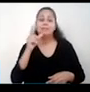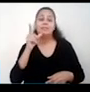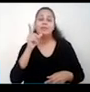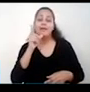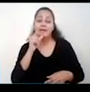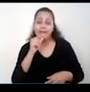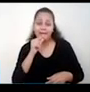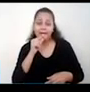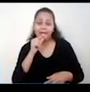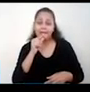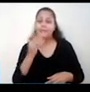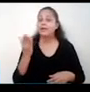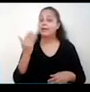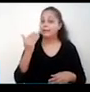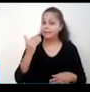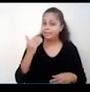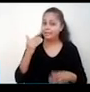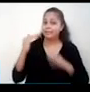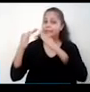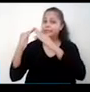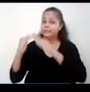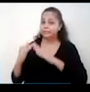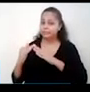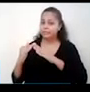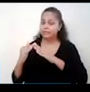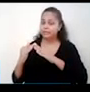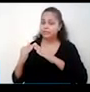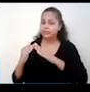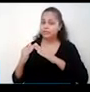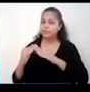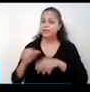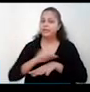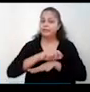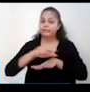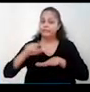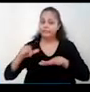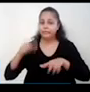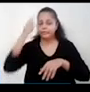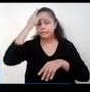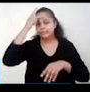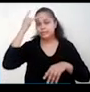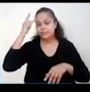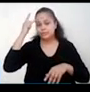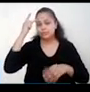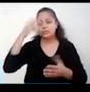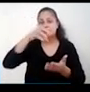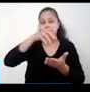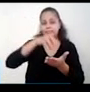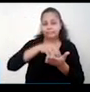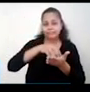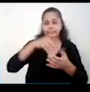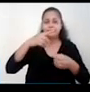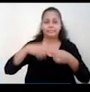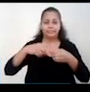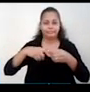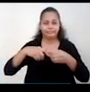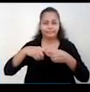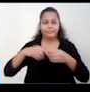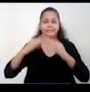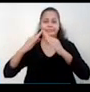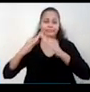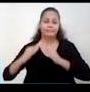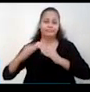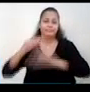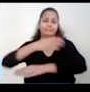alimento, moradia. Então muitas pessoas acabam ficando aí nos grandes centros, né, em situação de rua.